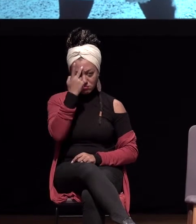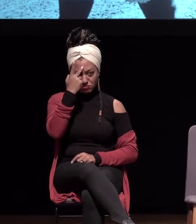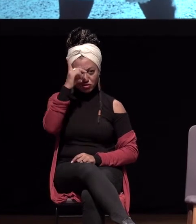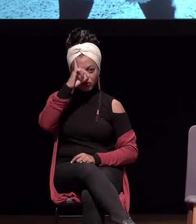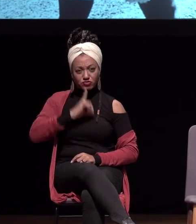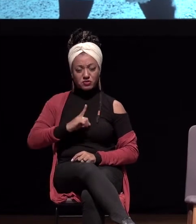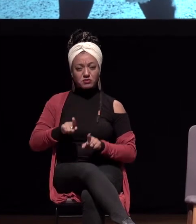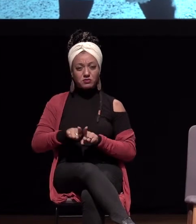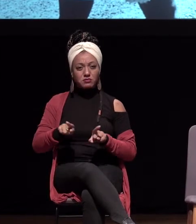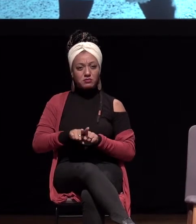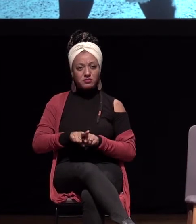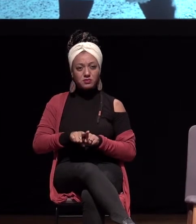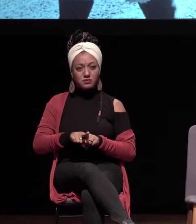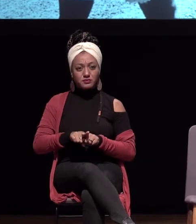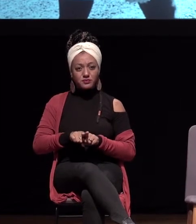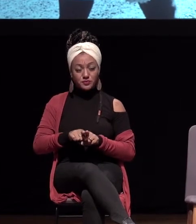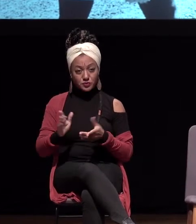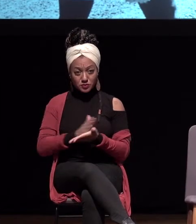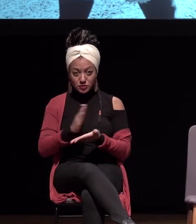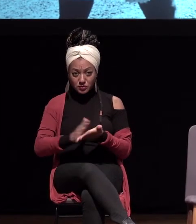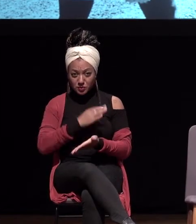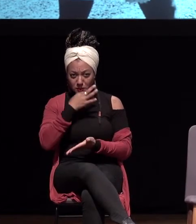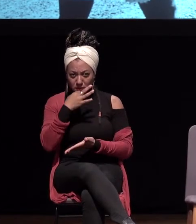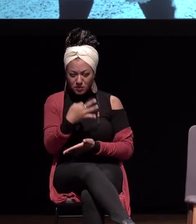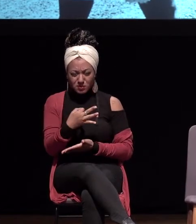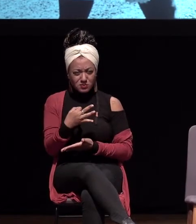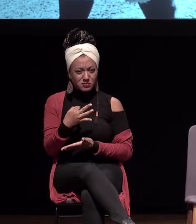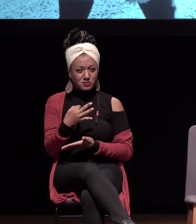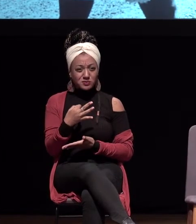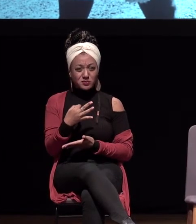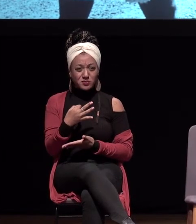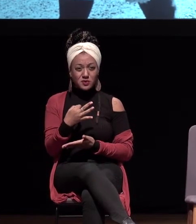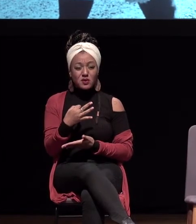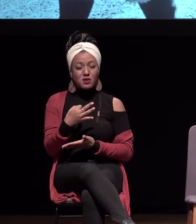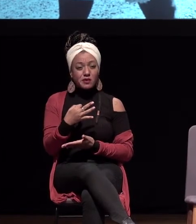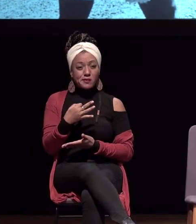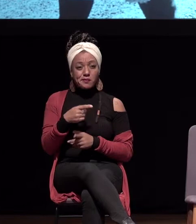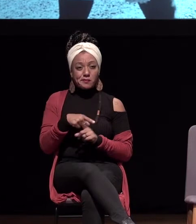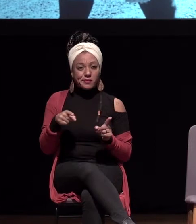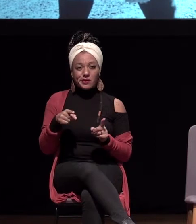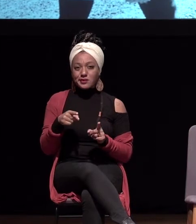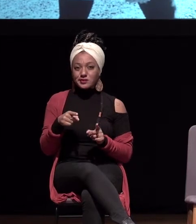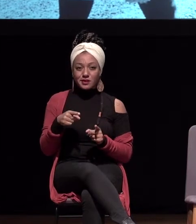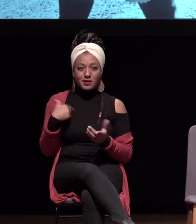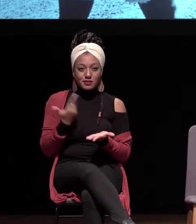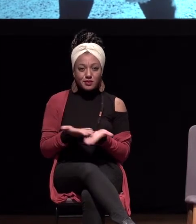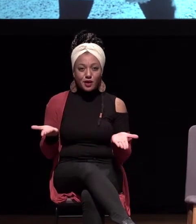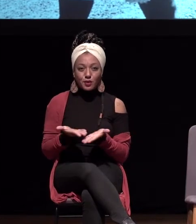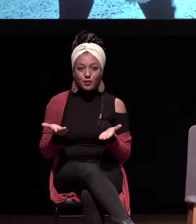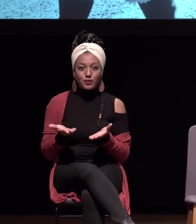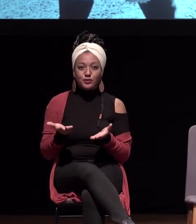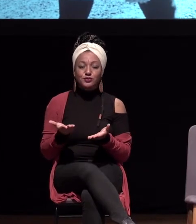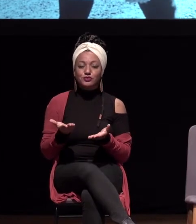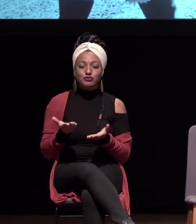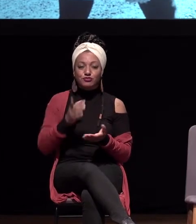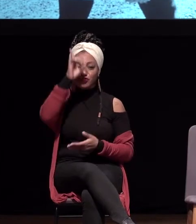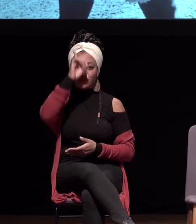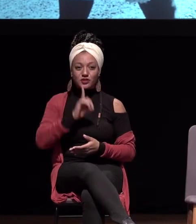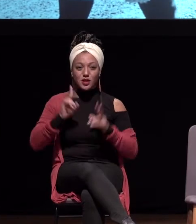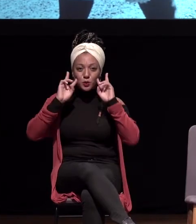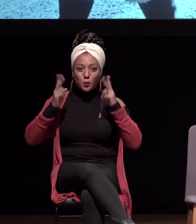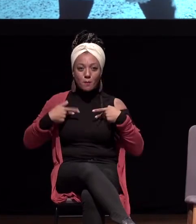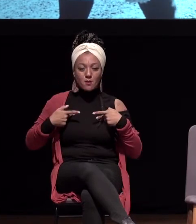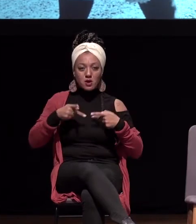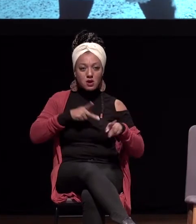argumentar, é um dos mais preciosos e, ainda assim, mais negligenciados de nossos direitos humanos.